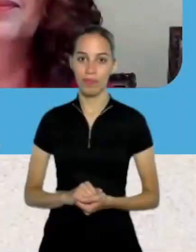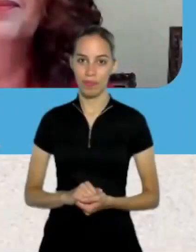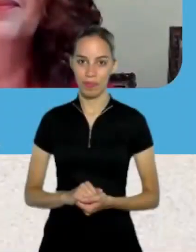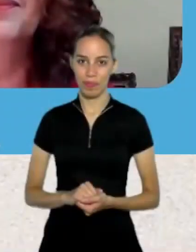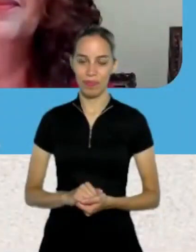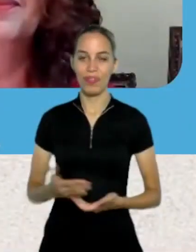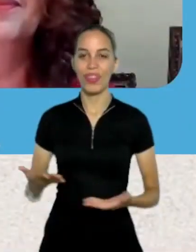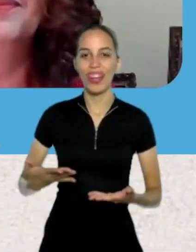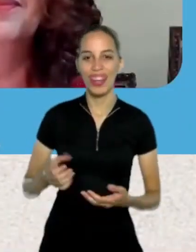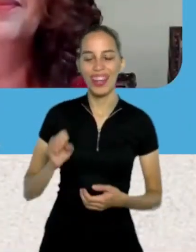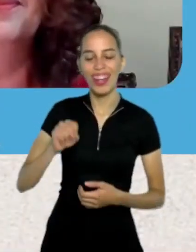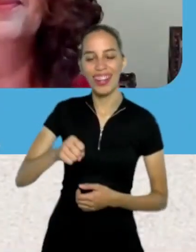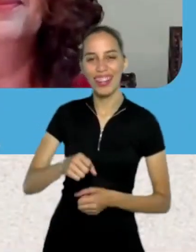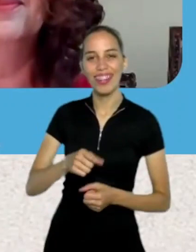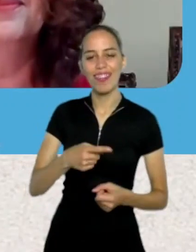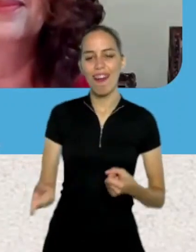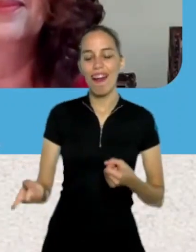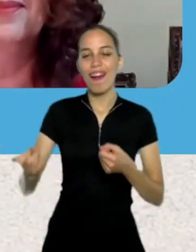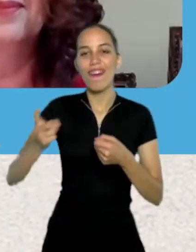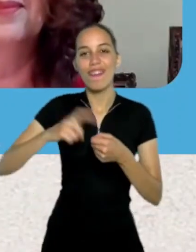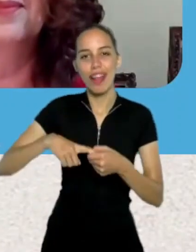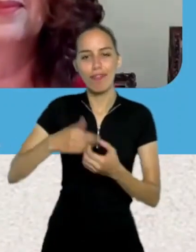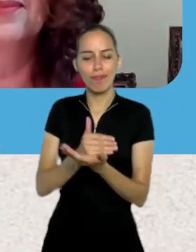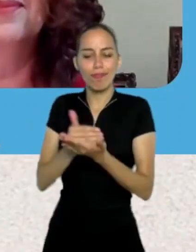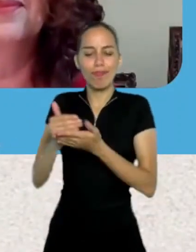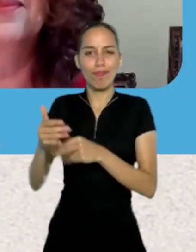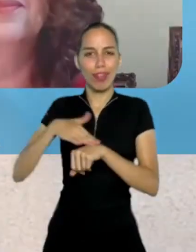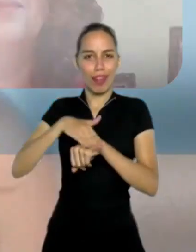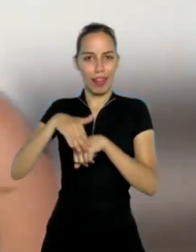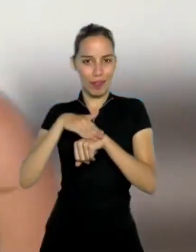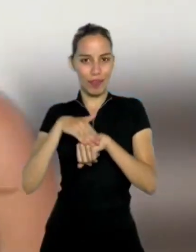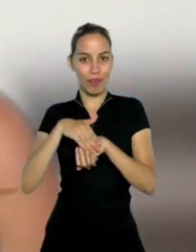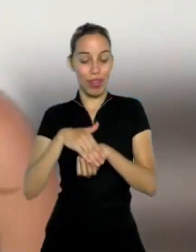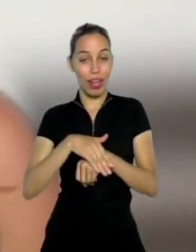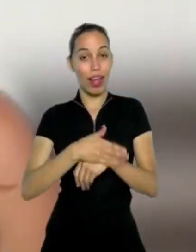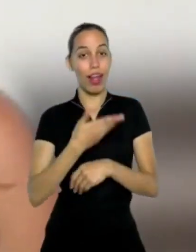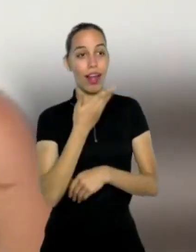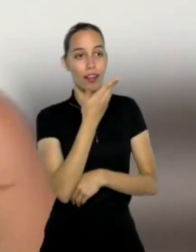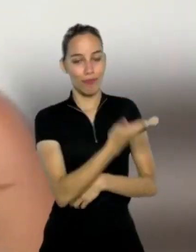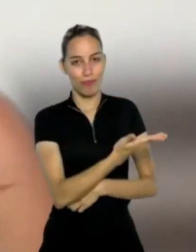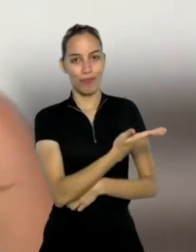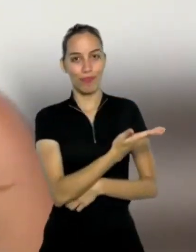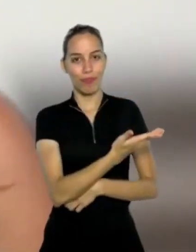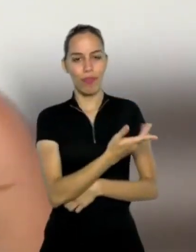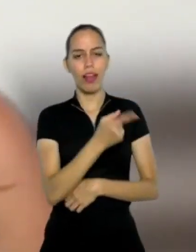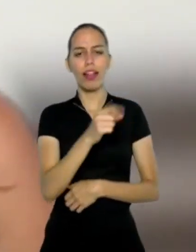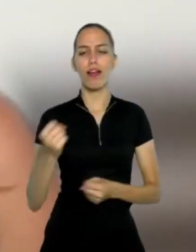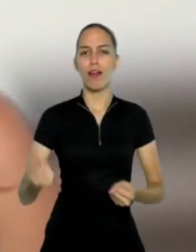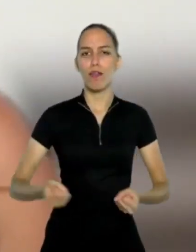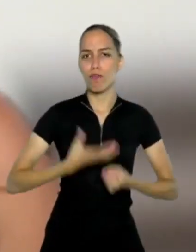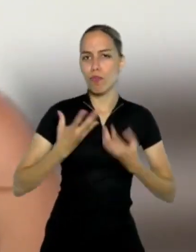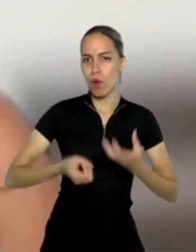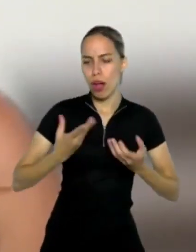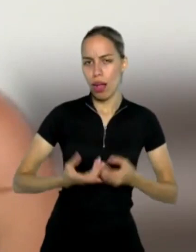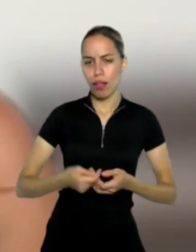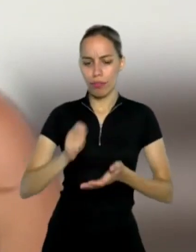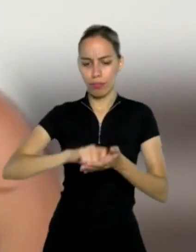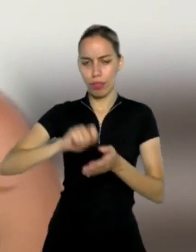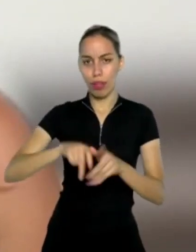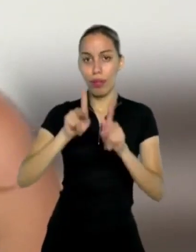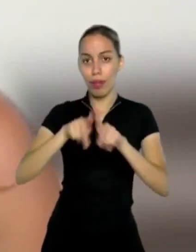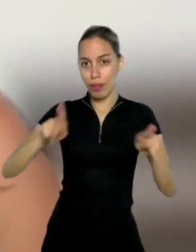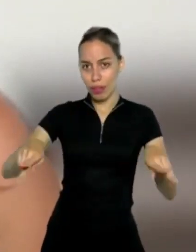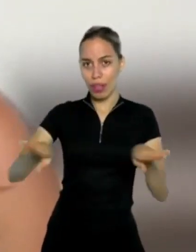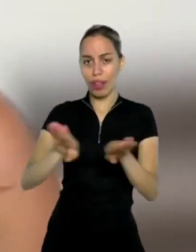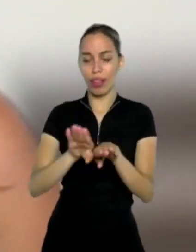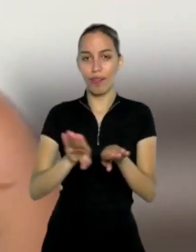Agora sim, a gente volta para iniciar nossa conversa com a Júnia Paixão. Ela é poeta, escritora e professora,